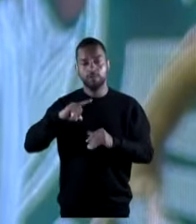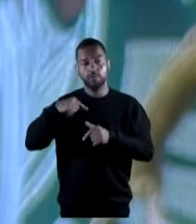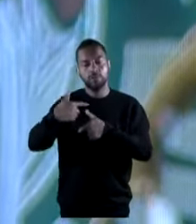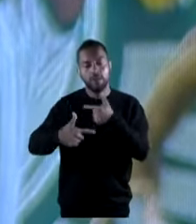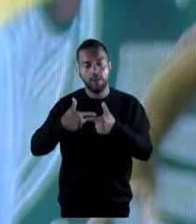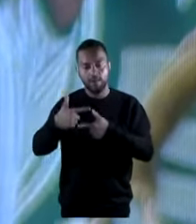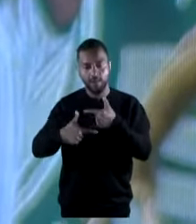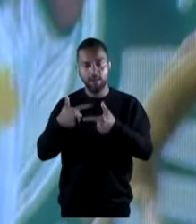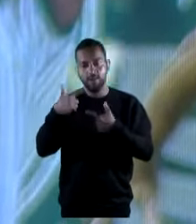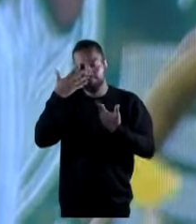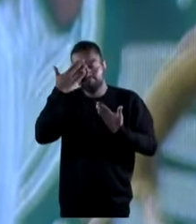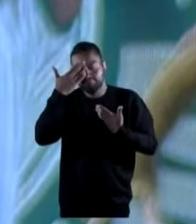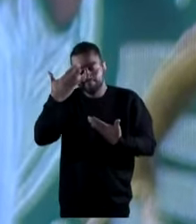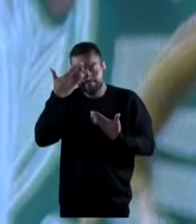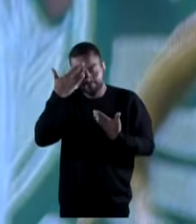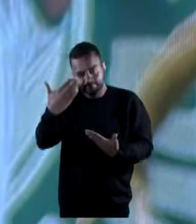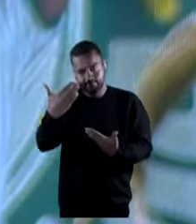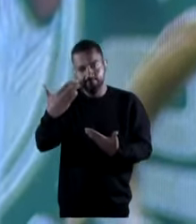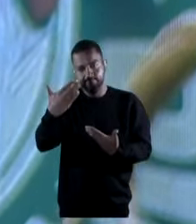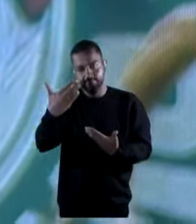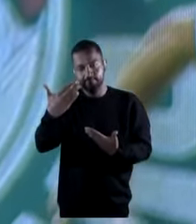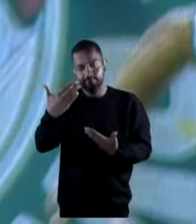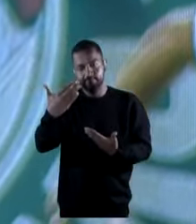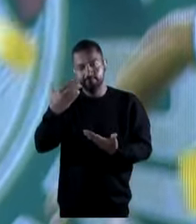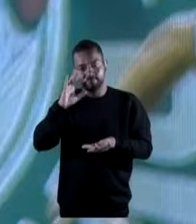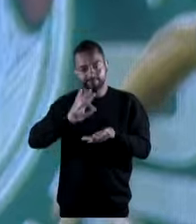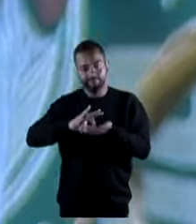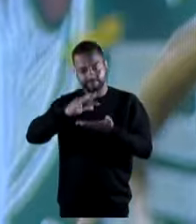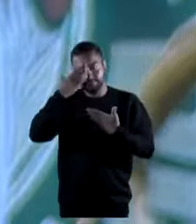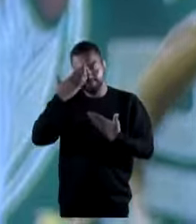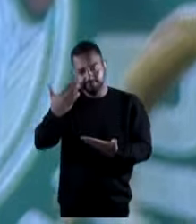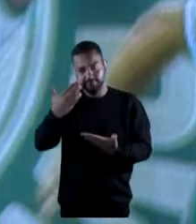trabalhar. Muito obrigada, muito obrigada.